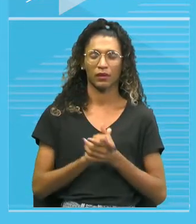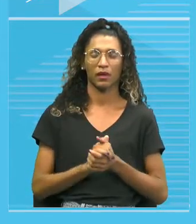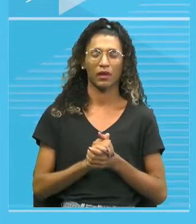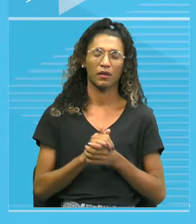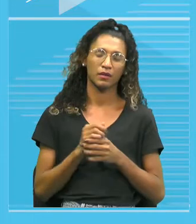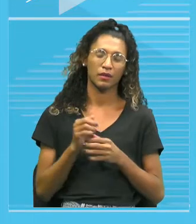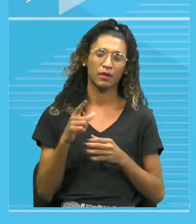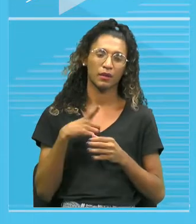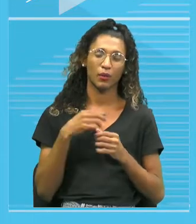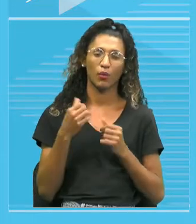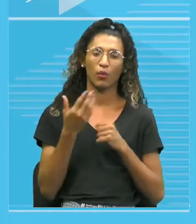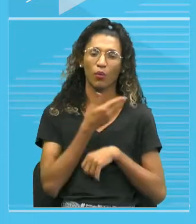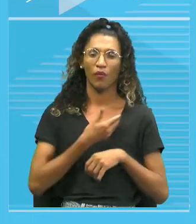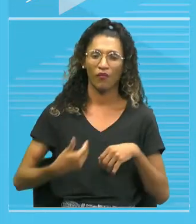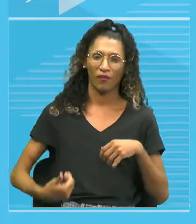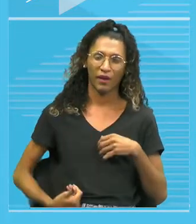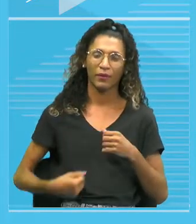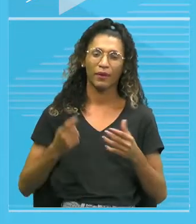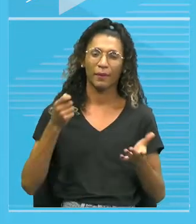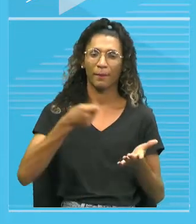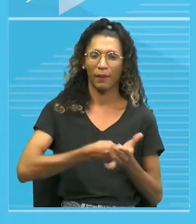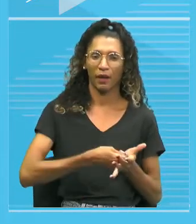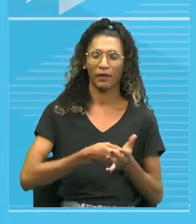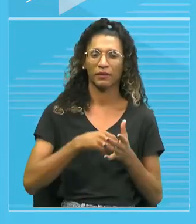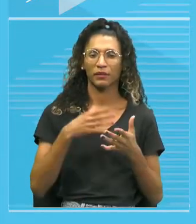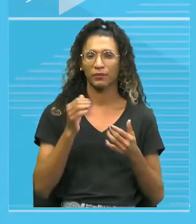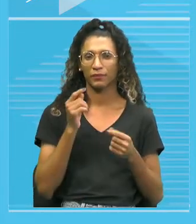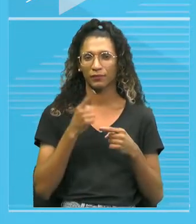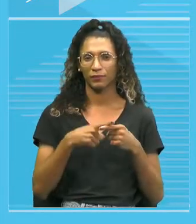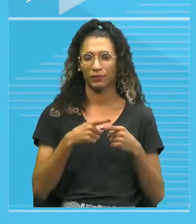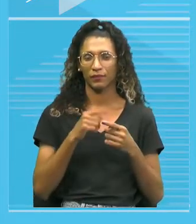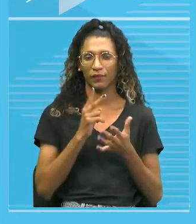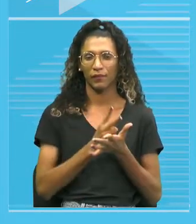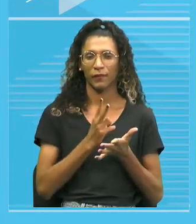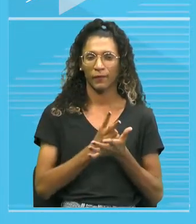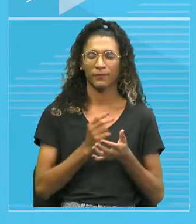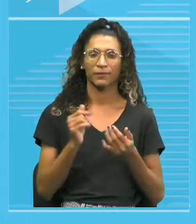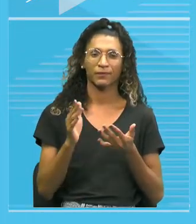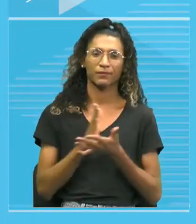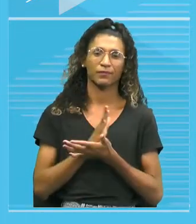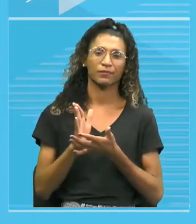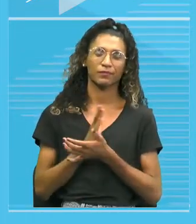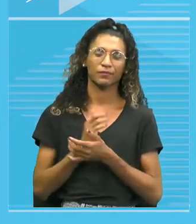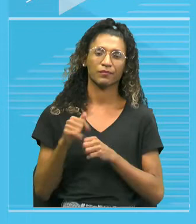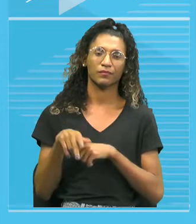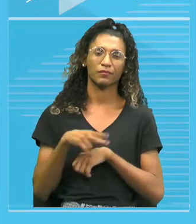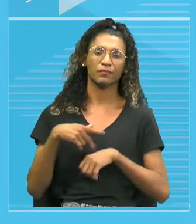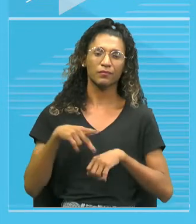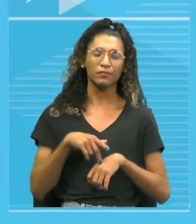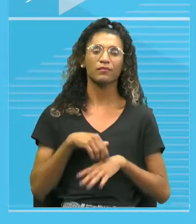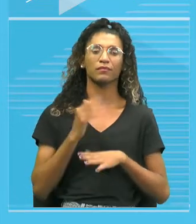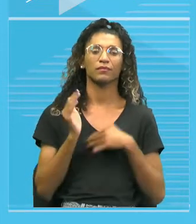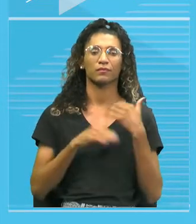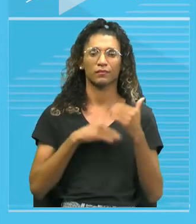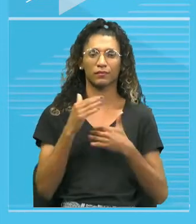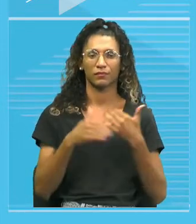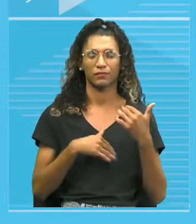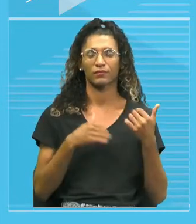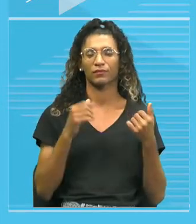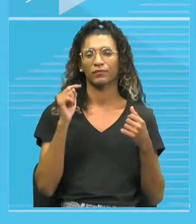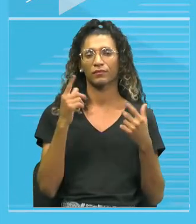claro que sempre a demanda é maior, porque em países em desenvolvimento como o Brasil,